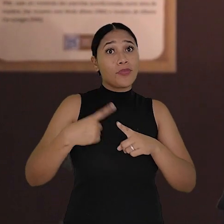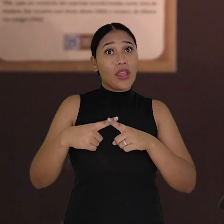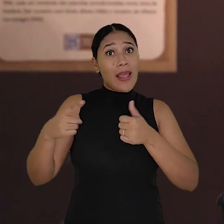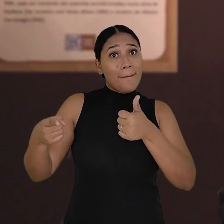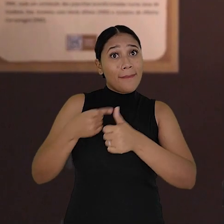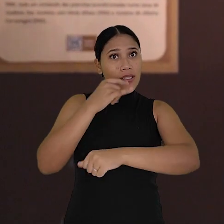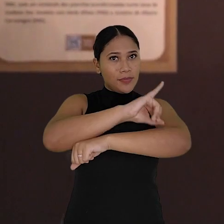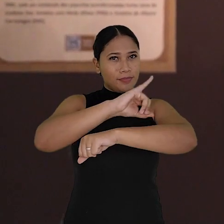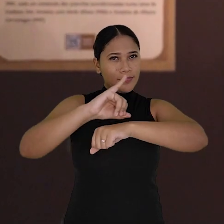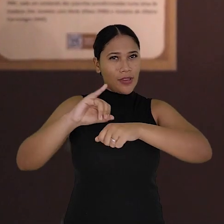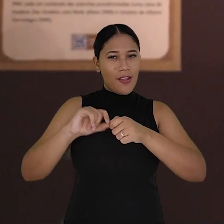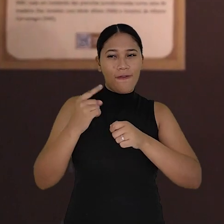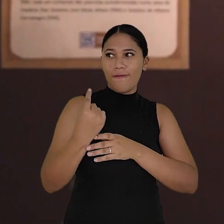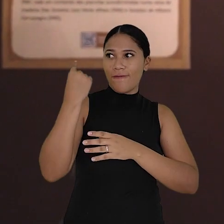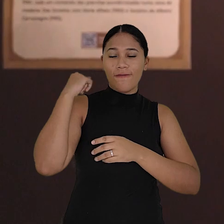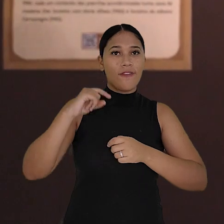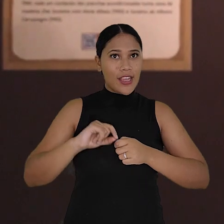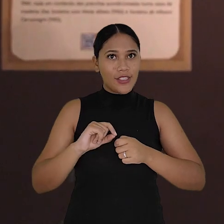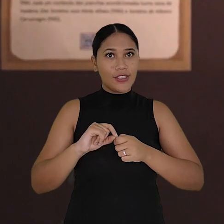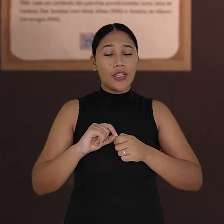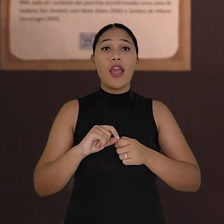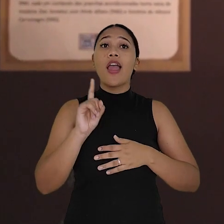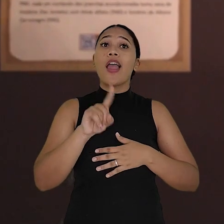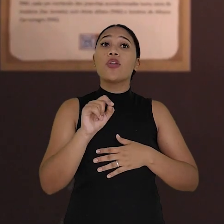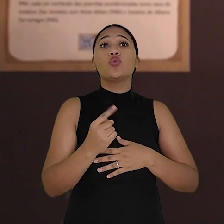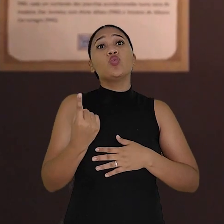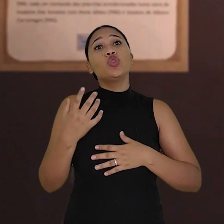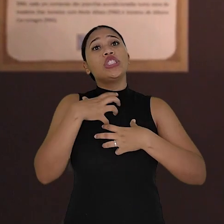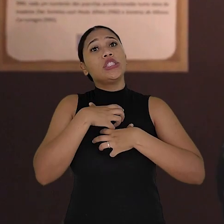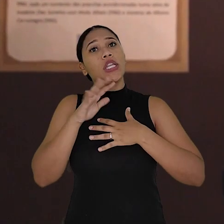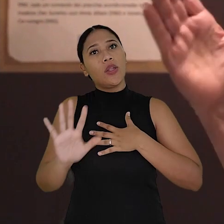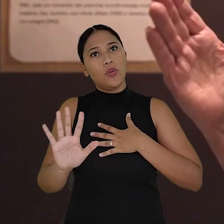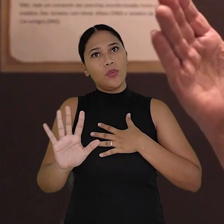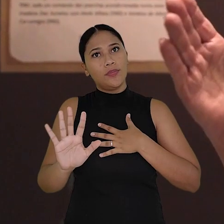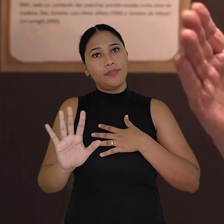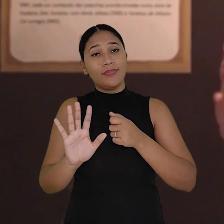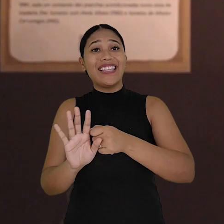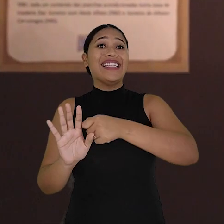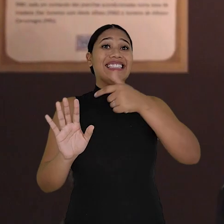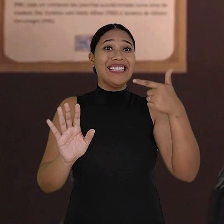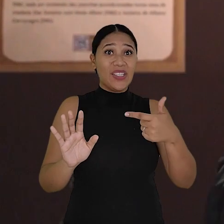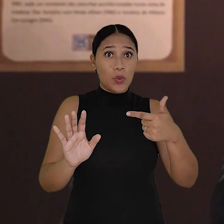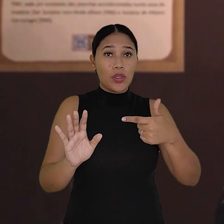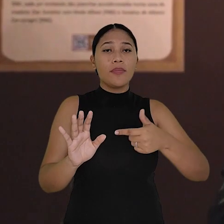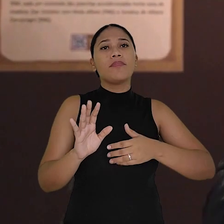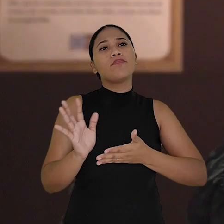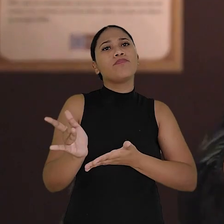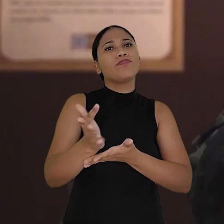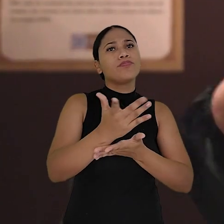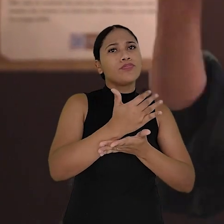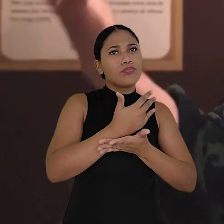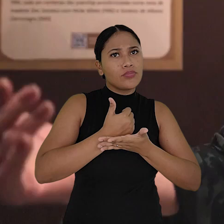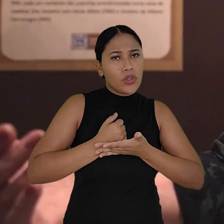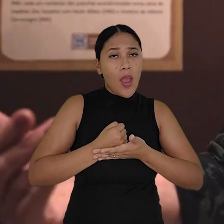ver isso, porque na primeira exposição que a gente fez, elas eram de um jeito. Aí, na segunda